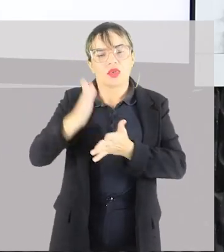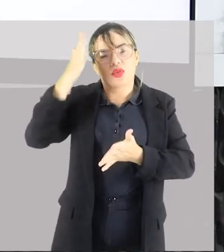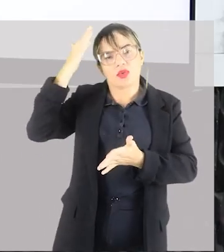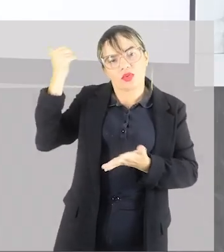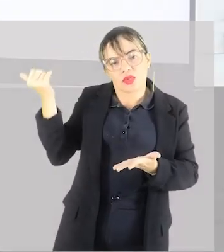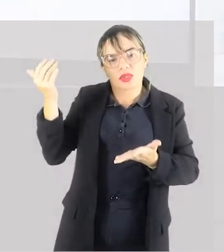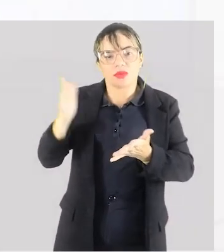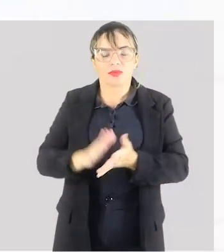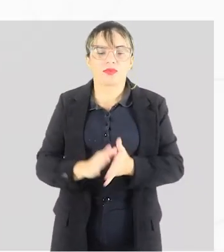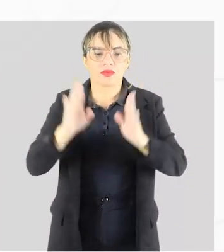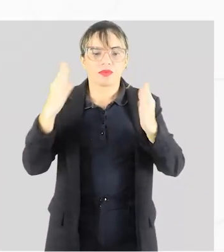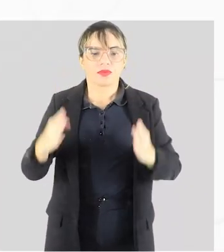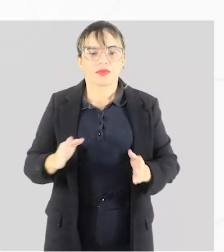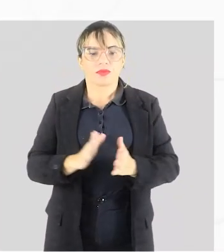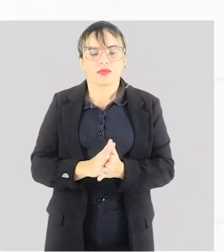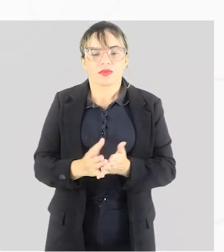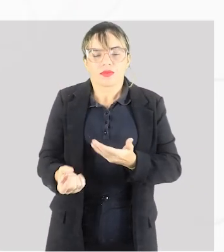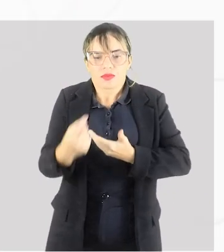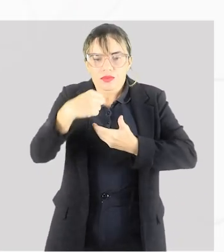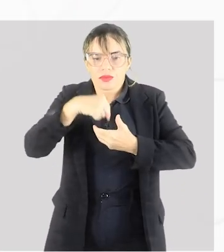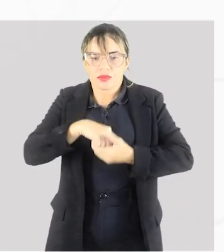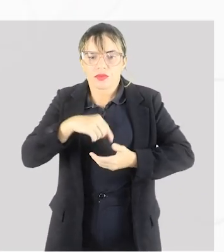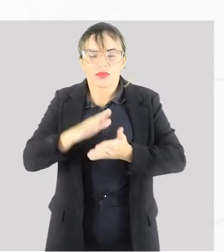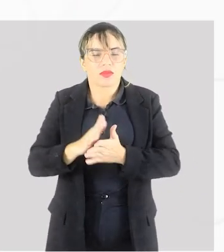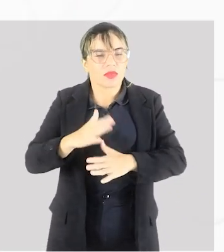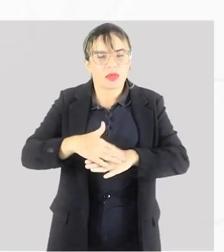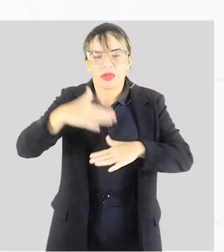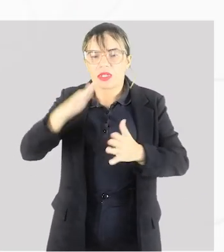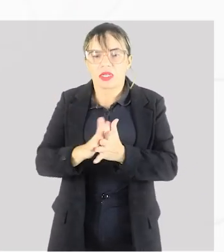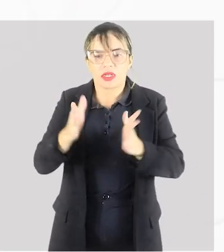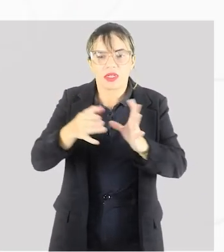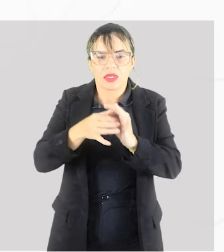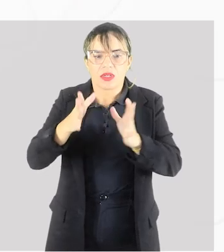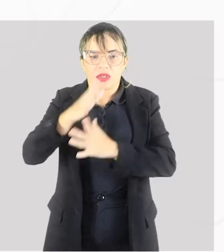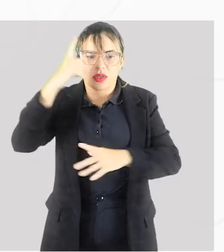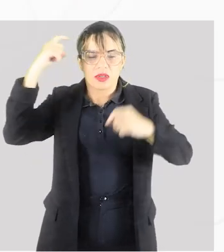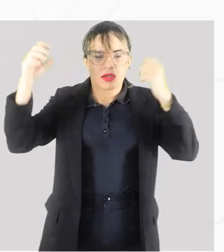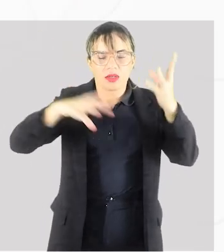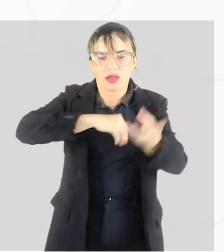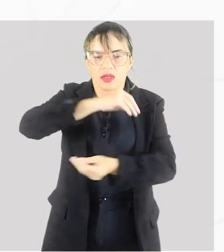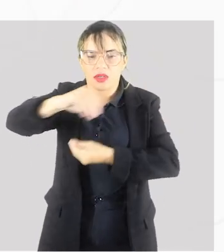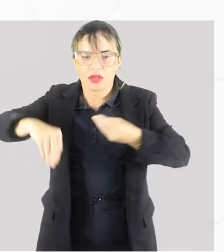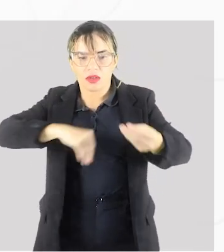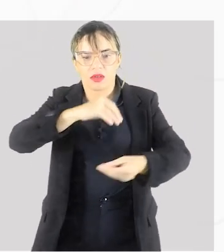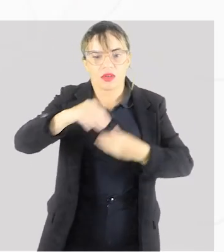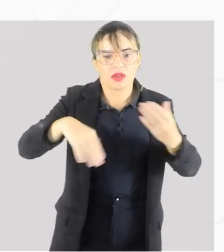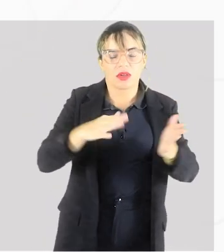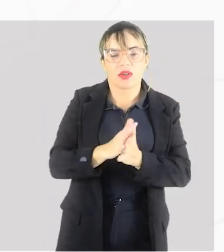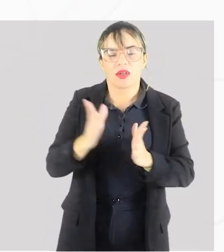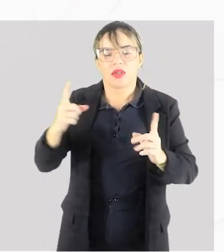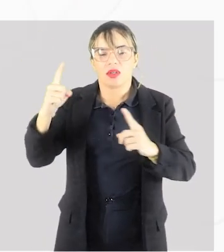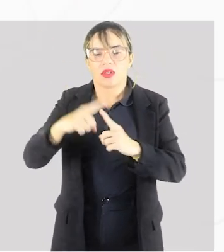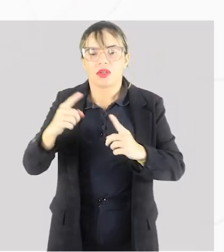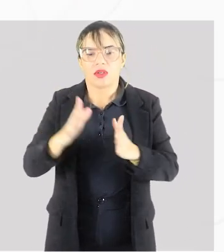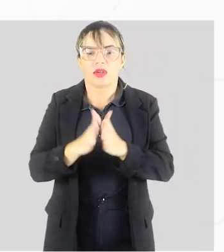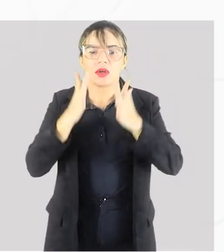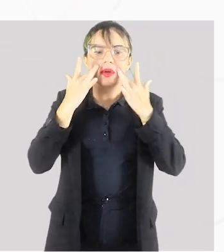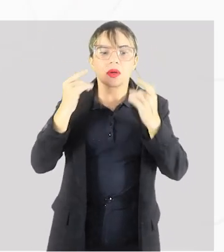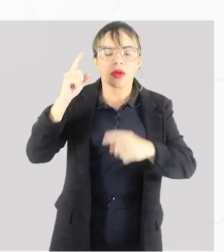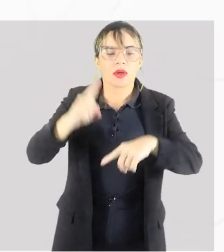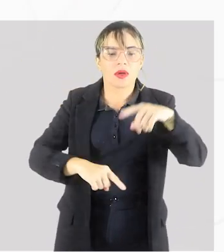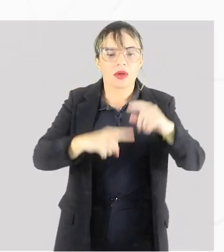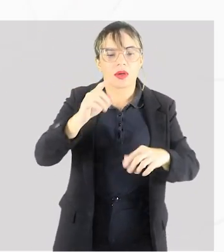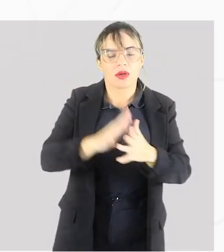sabe. Subjetividade e maior liberdade criadora. Essa mistura de diversos estilos artísticos e variados, com materiais